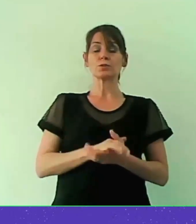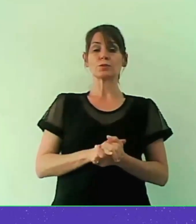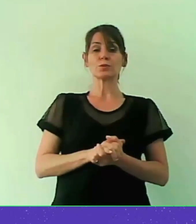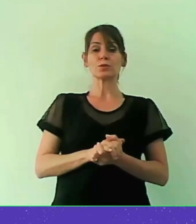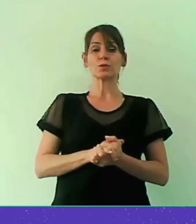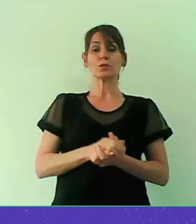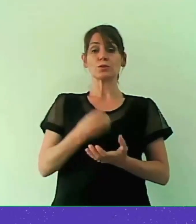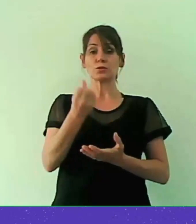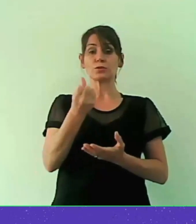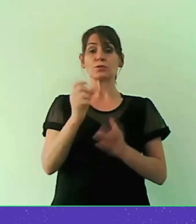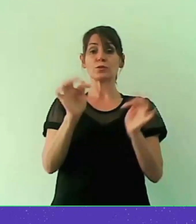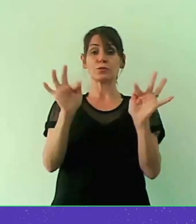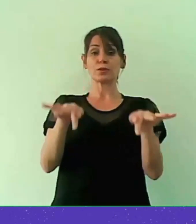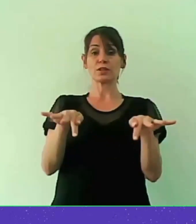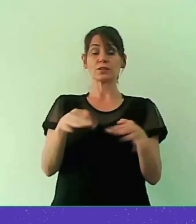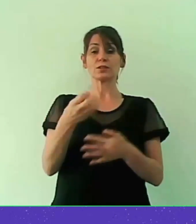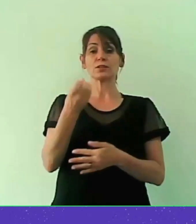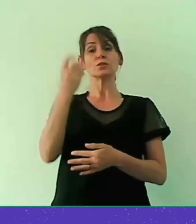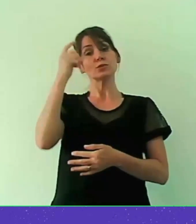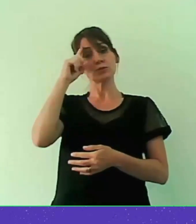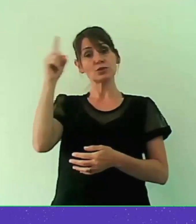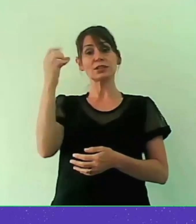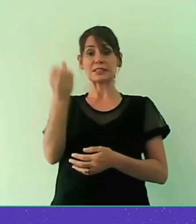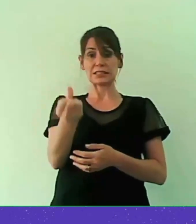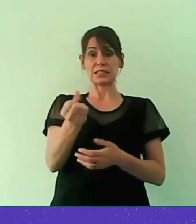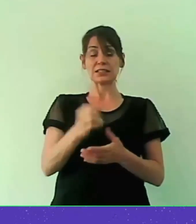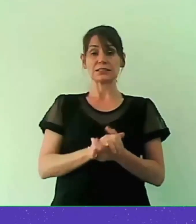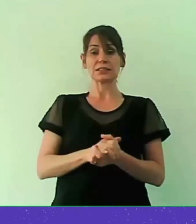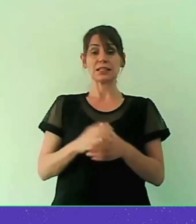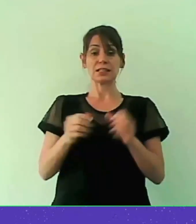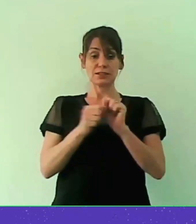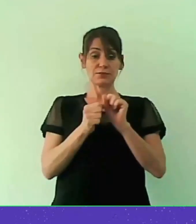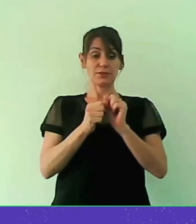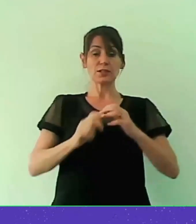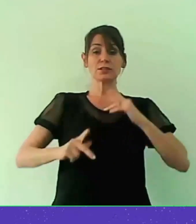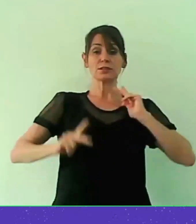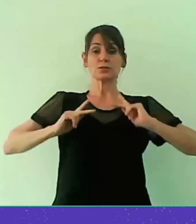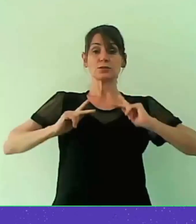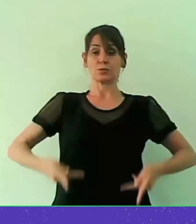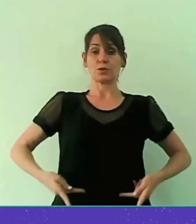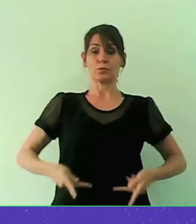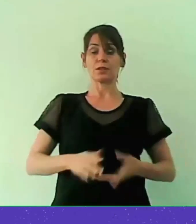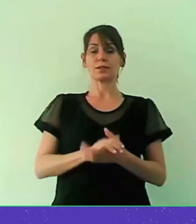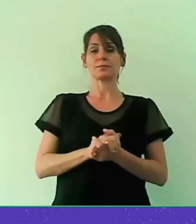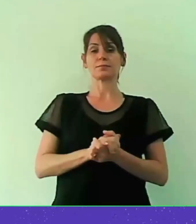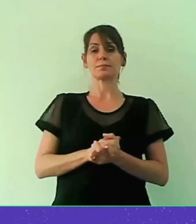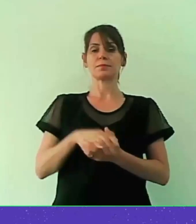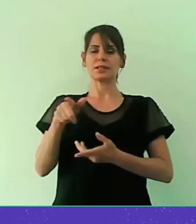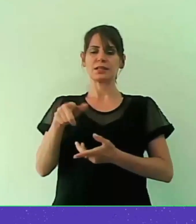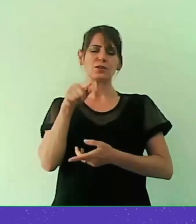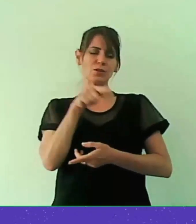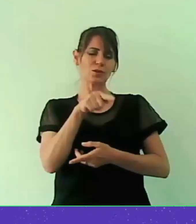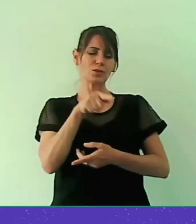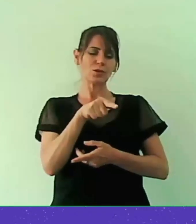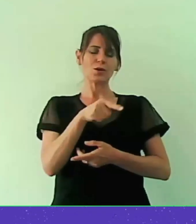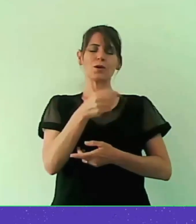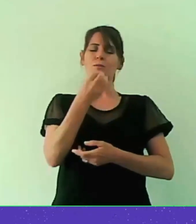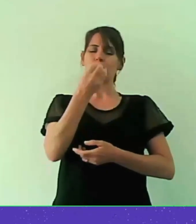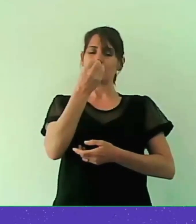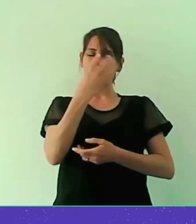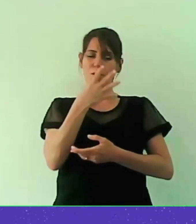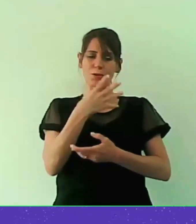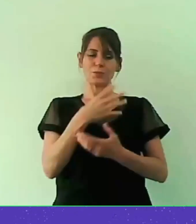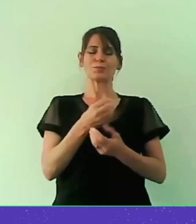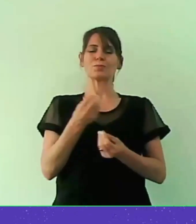dia, Ele viu tudo o que criara, disse, muito bom. Então